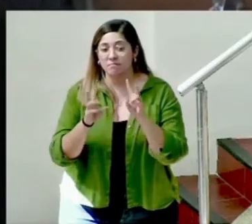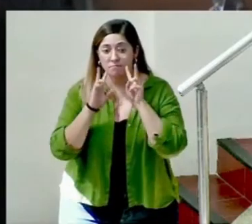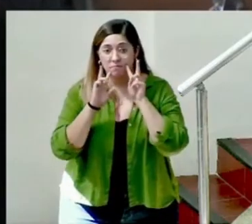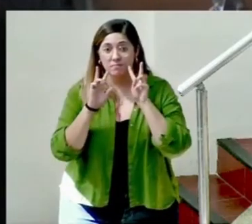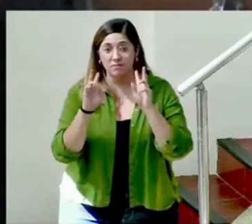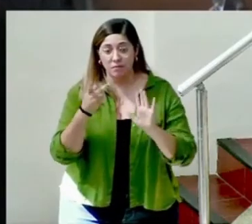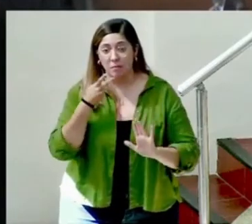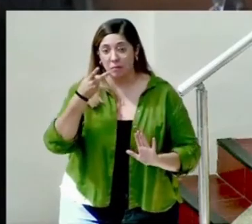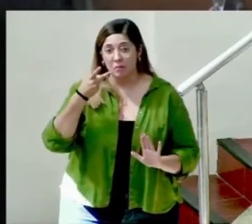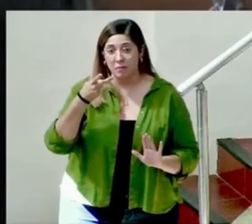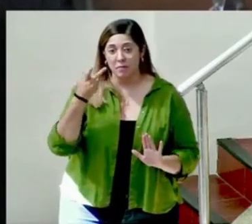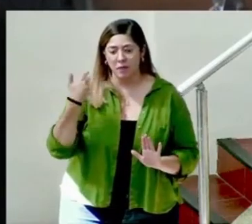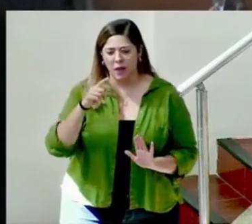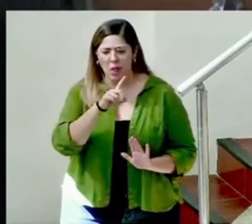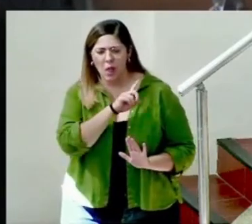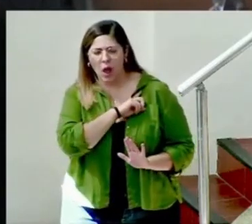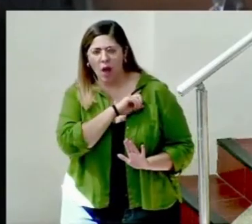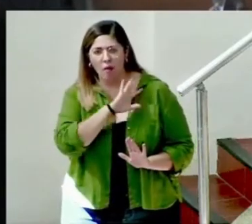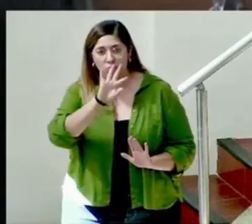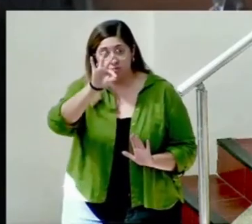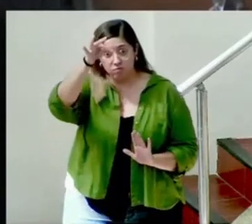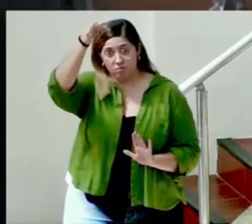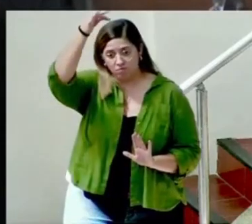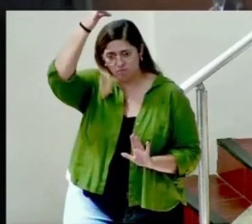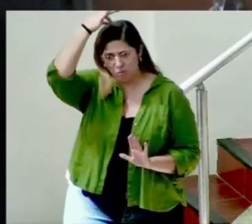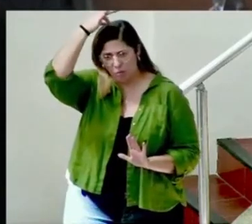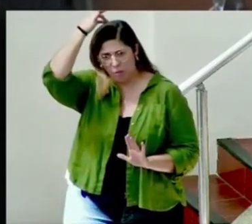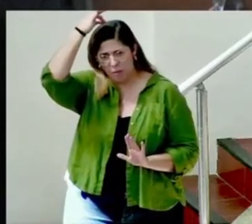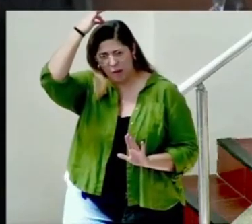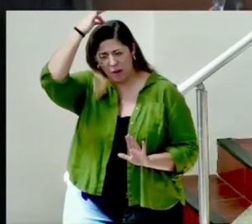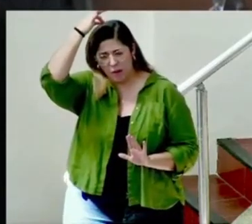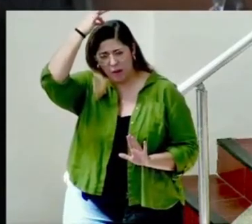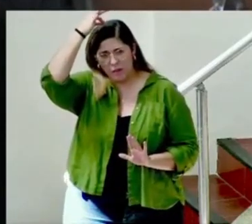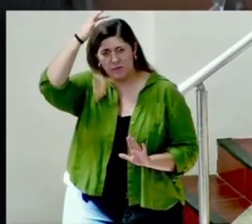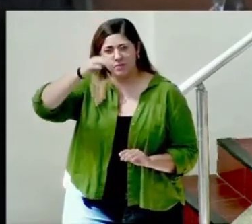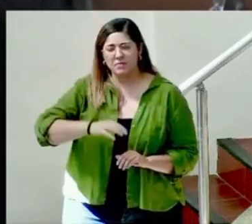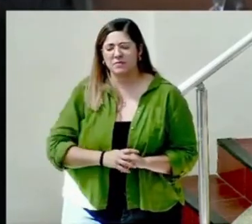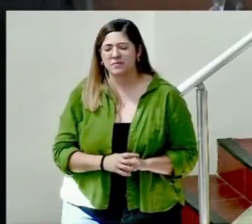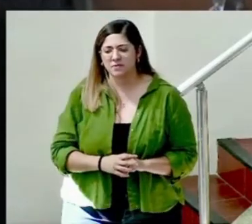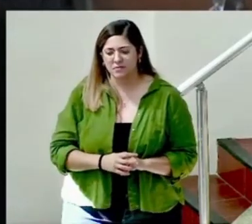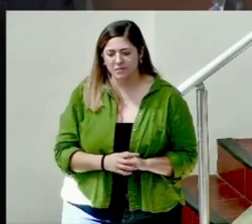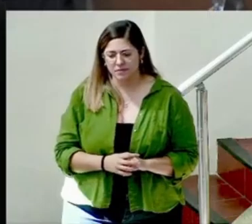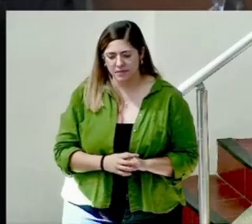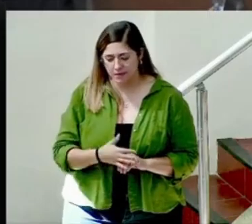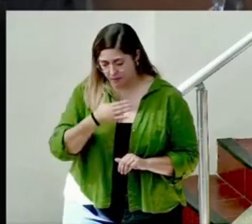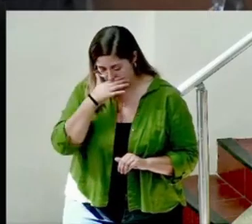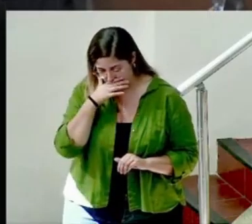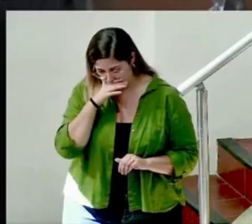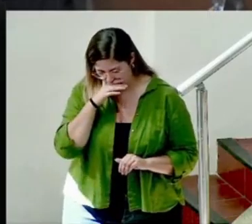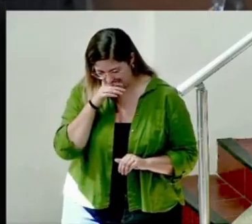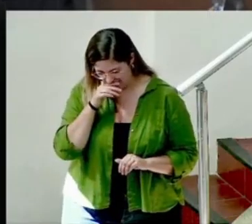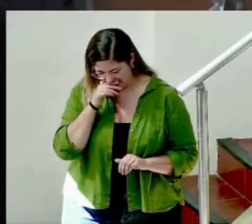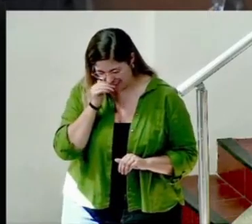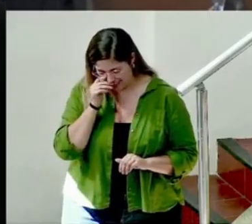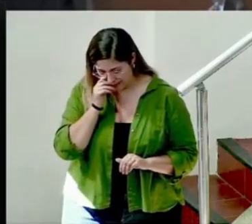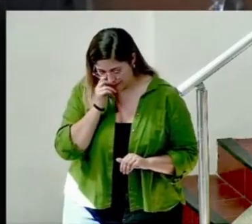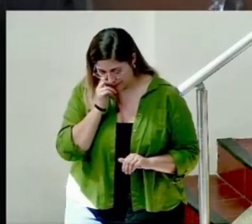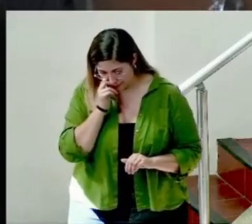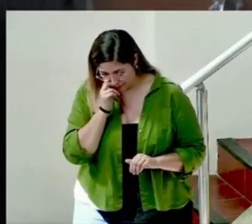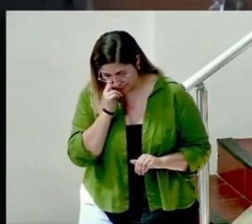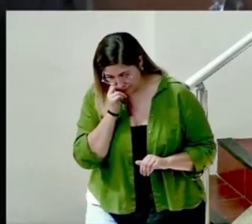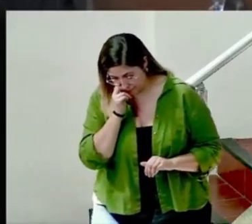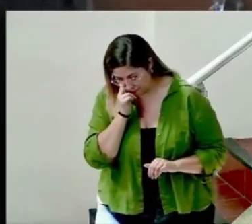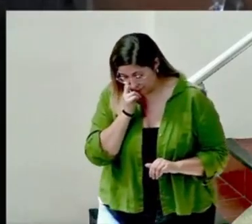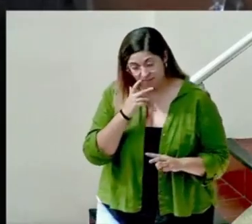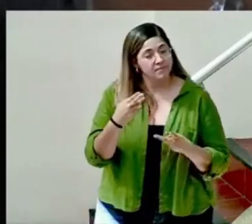de ansiedade que atinge tantas vidas é causada por uma falha de ter olhos espirituais focados em